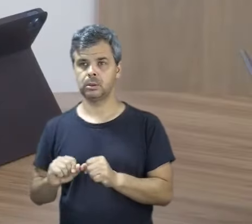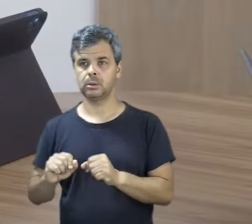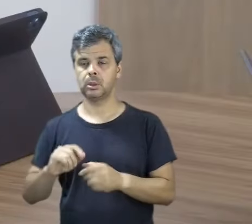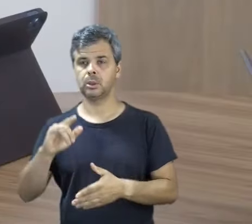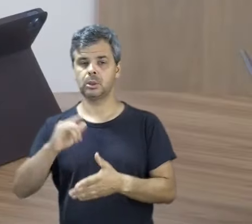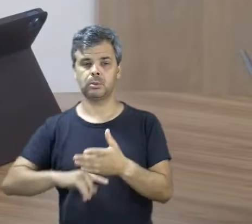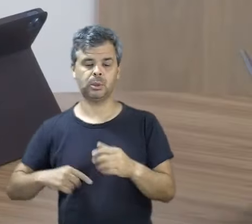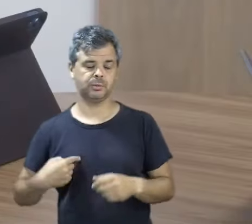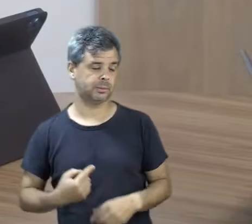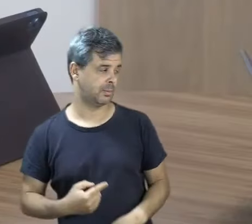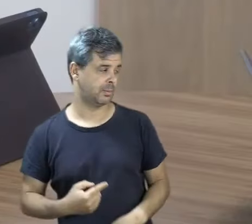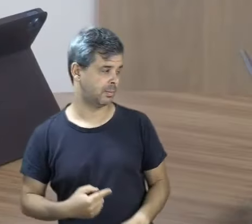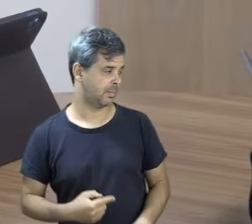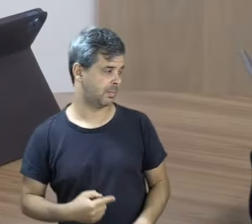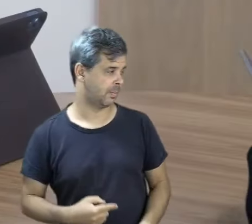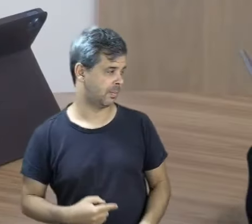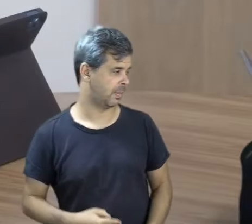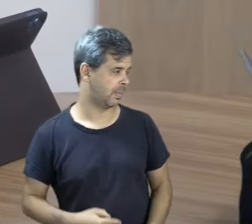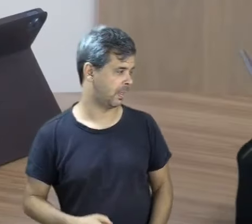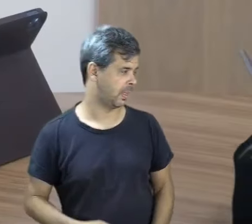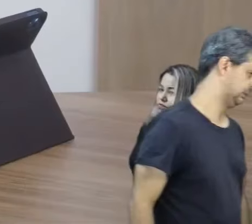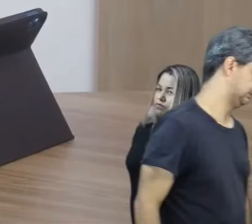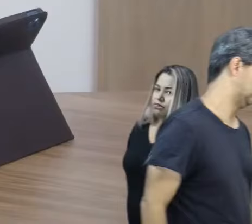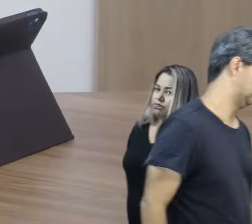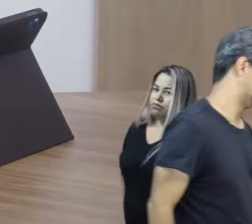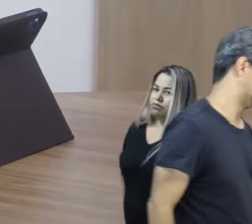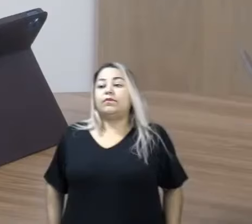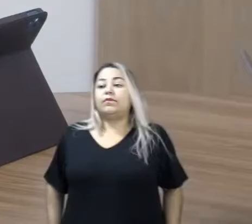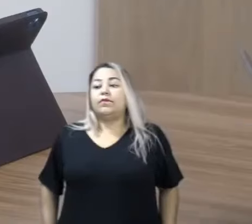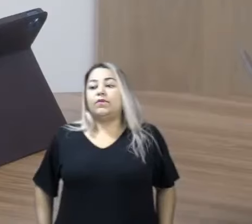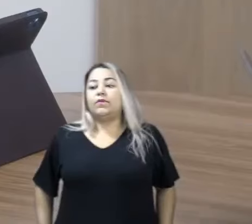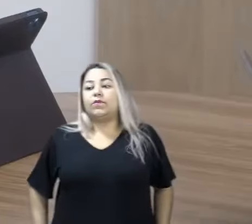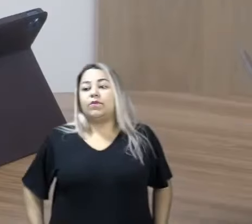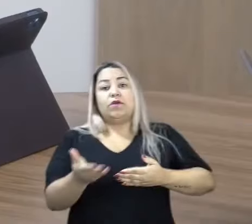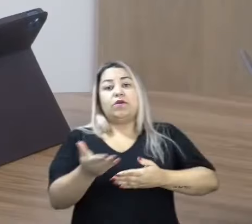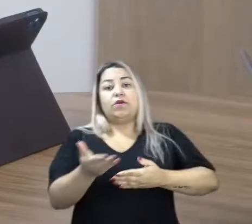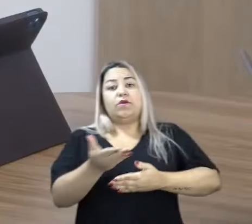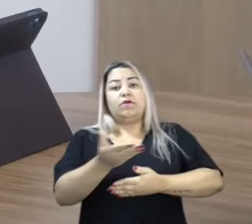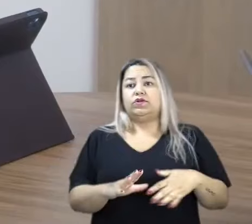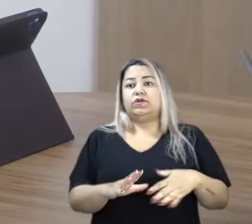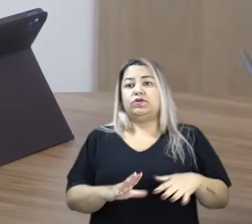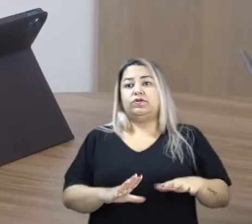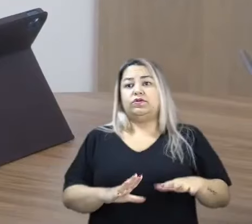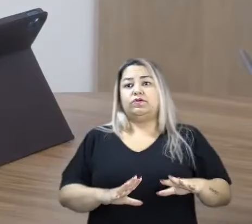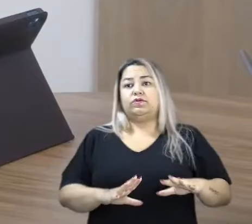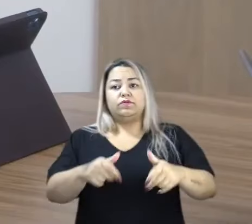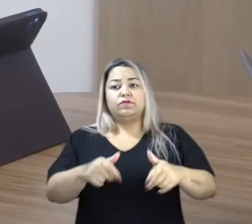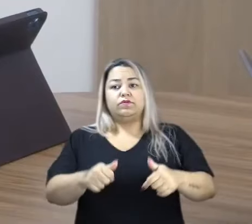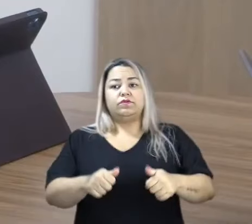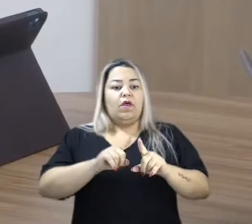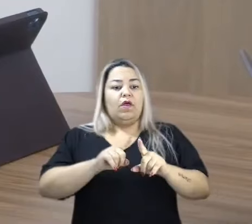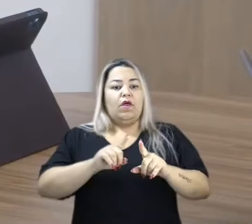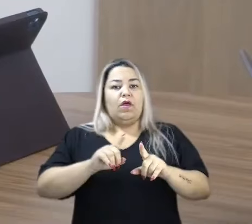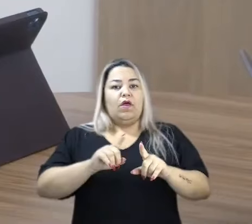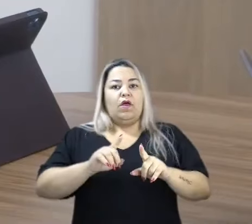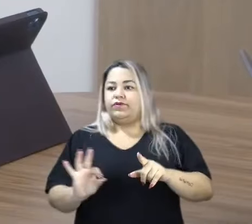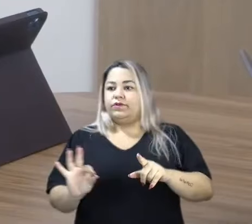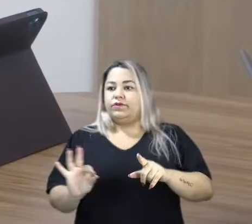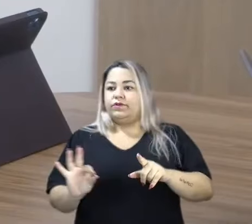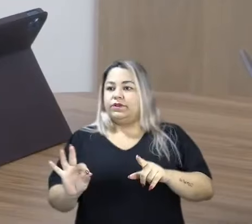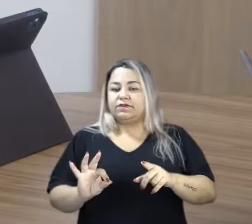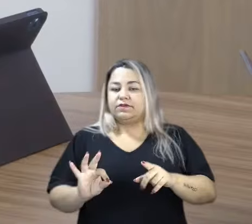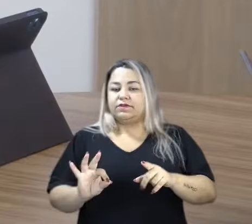titulação, que aí não é só o MIR, envolve, né, Fundação Palmares, envolve o INCRA e o